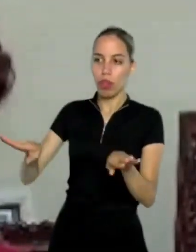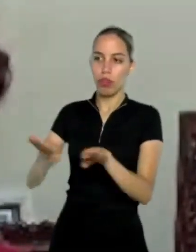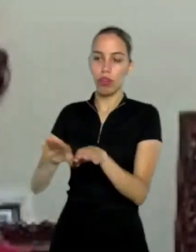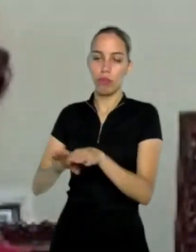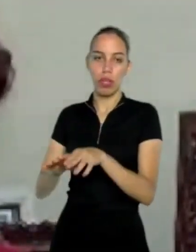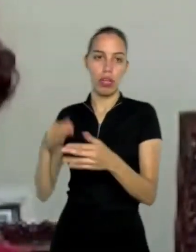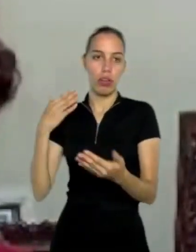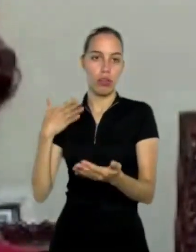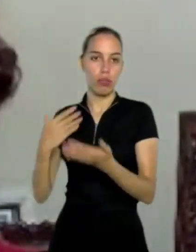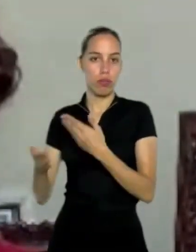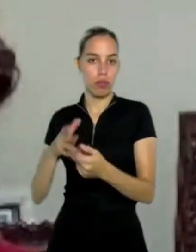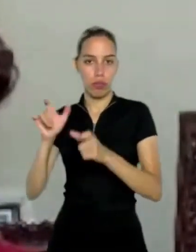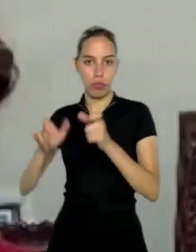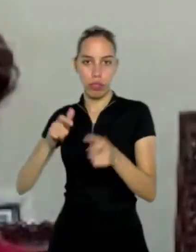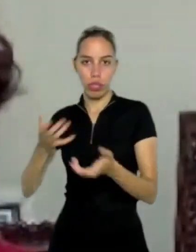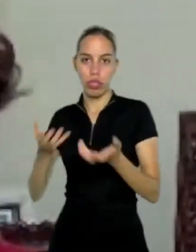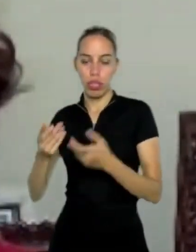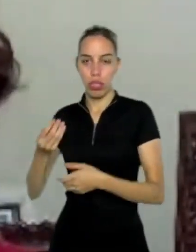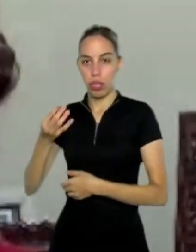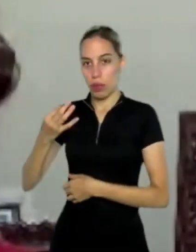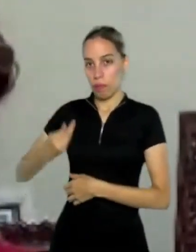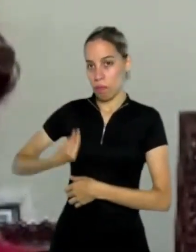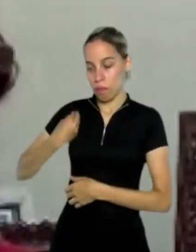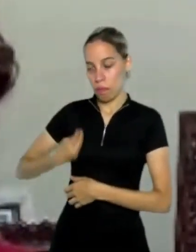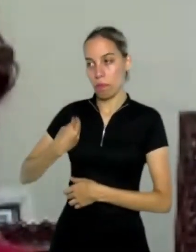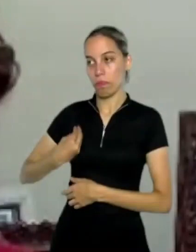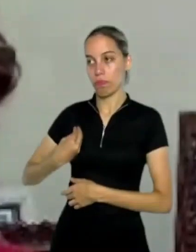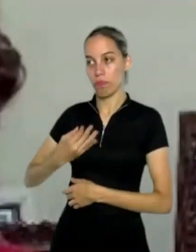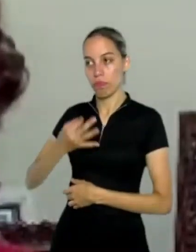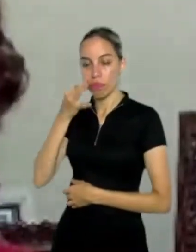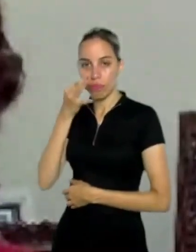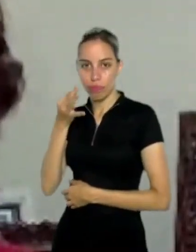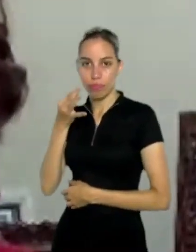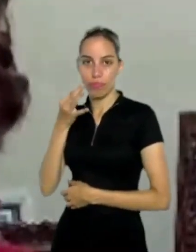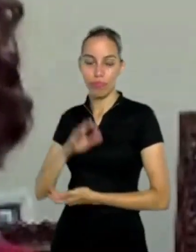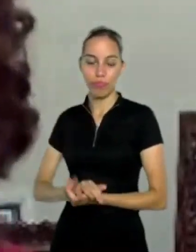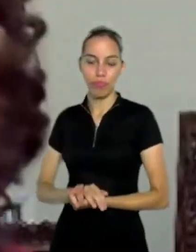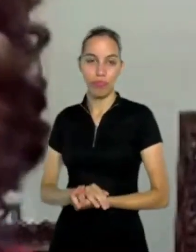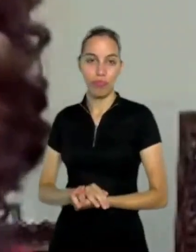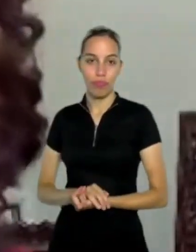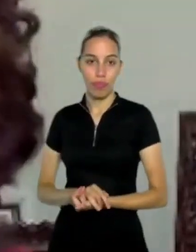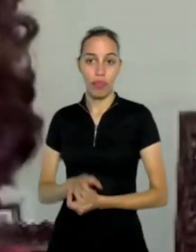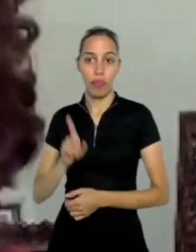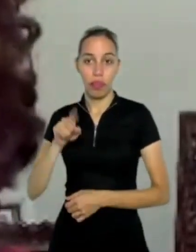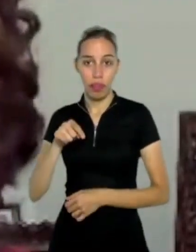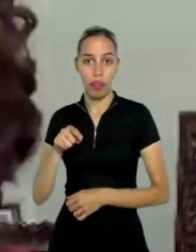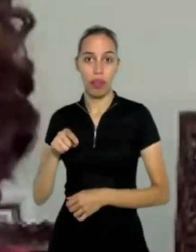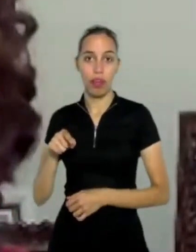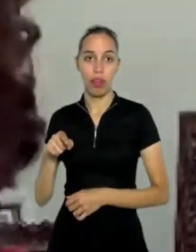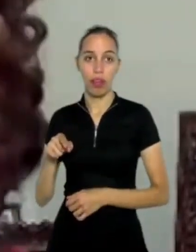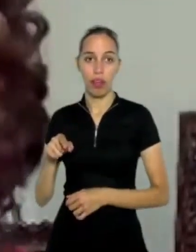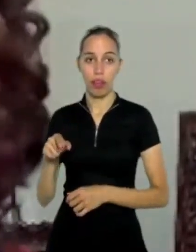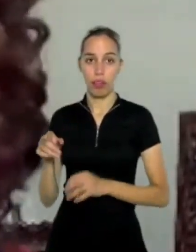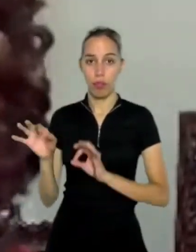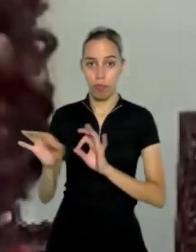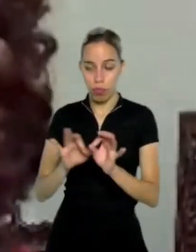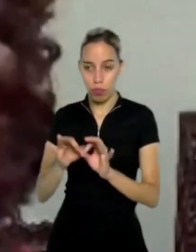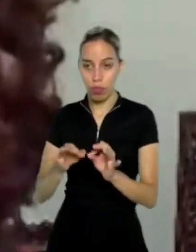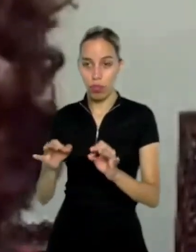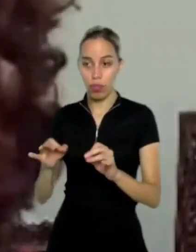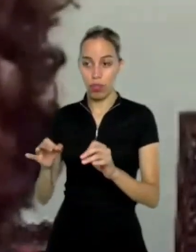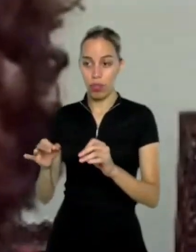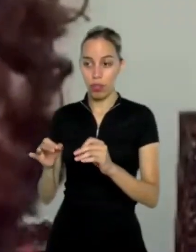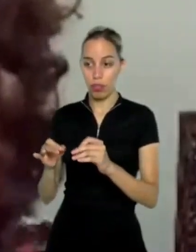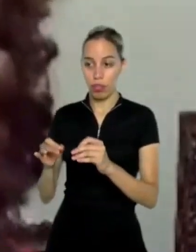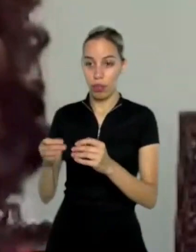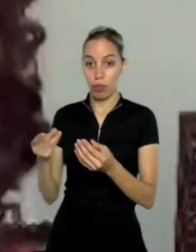quiser participar, né. É muito bacana. Então, é um projeto que é derivado de tudo isso, né, então,